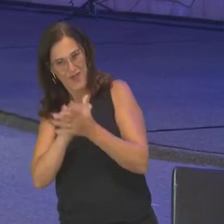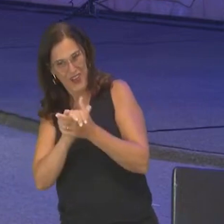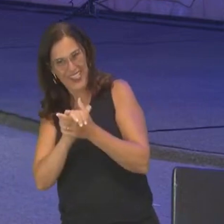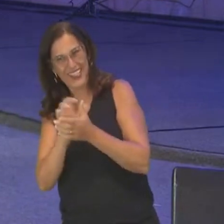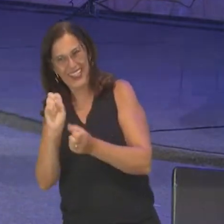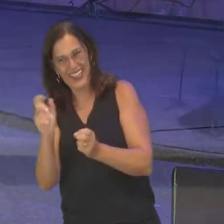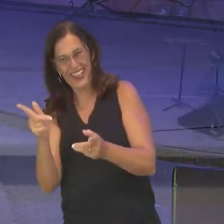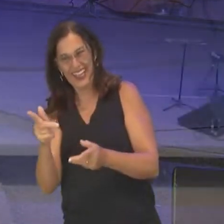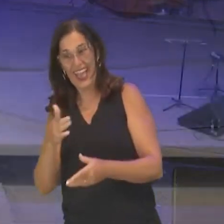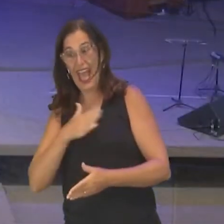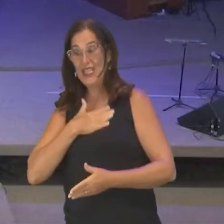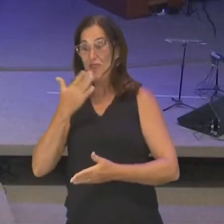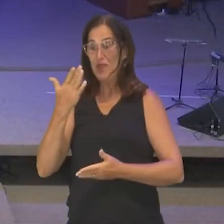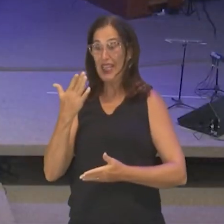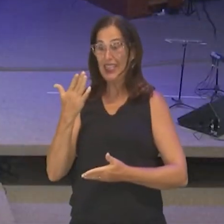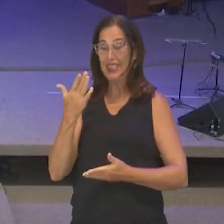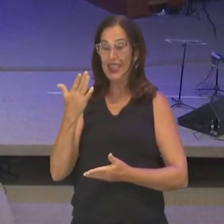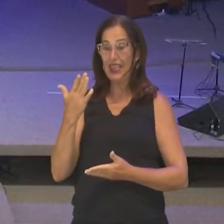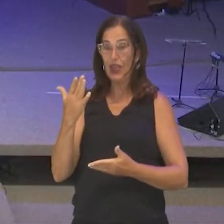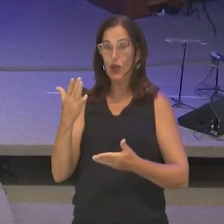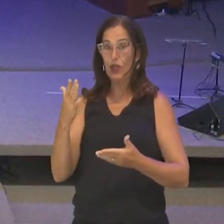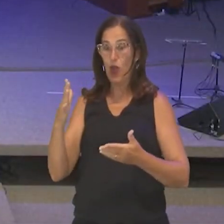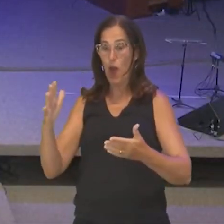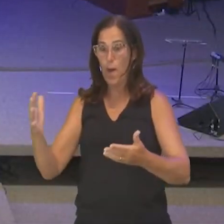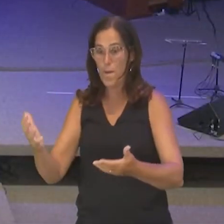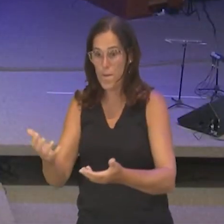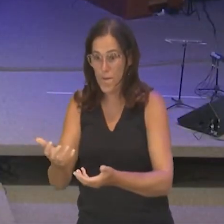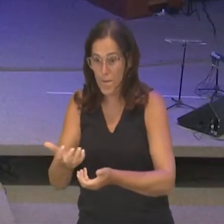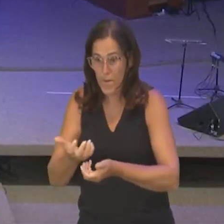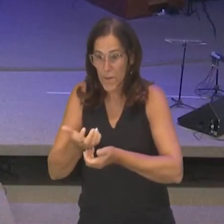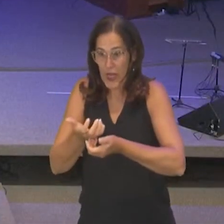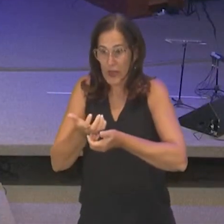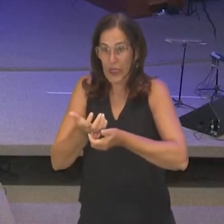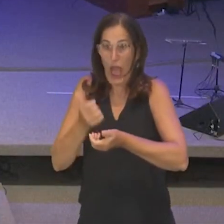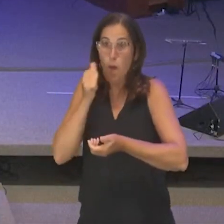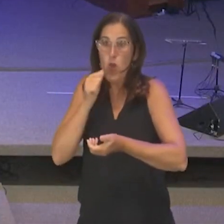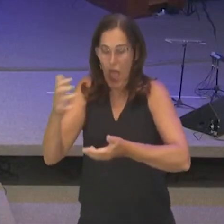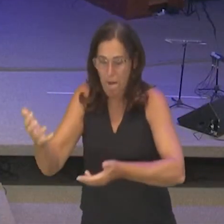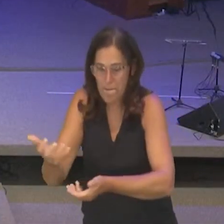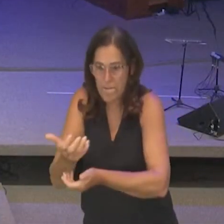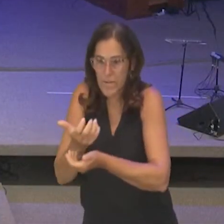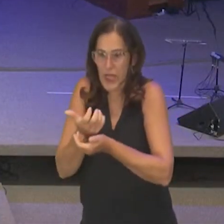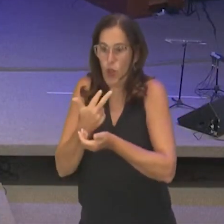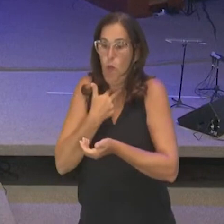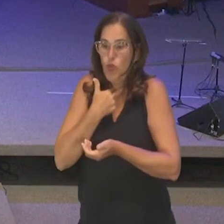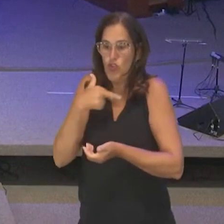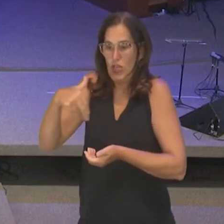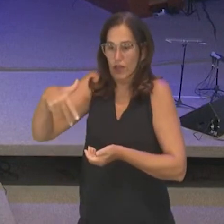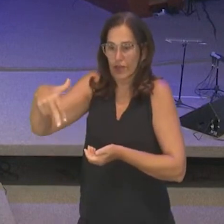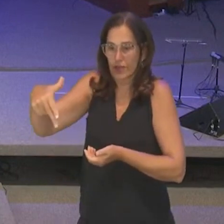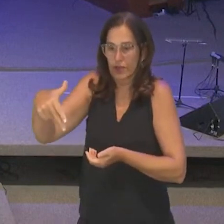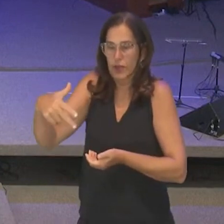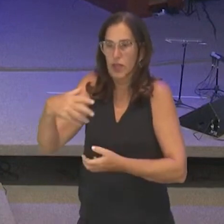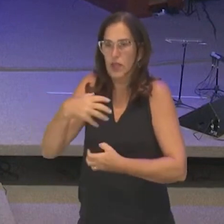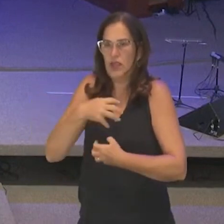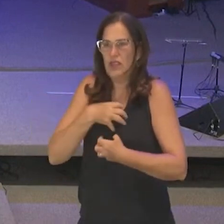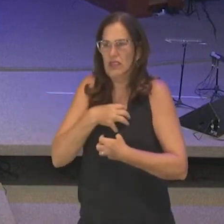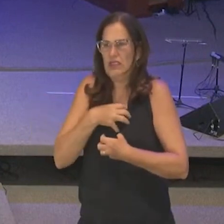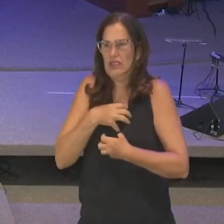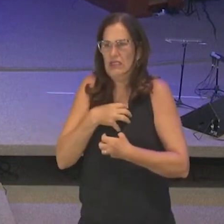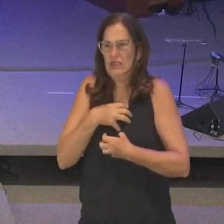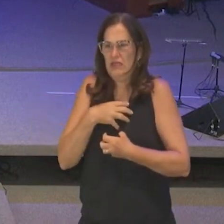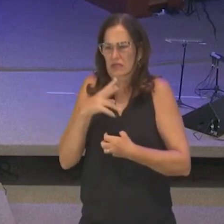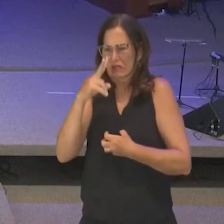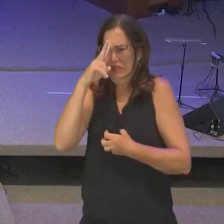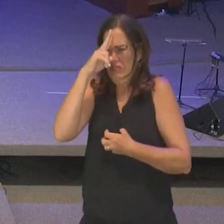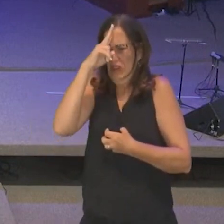Mas a surpresa maior veio que quando eu peguei aquela mulher em meus braços, eu senti um cheiro tão forte